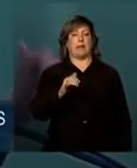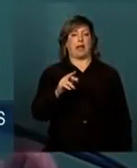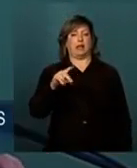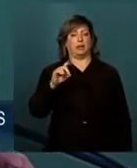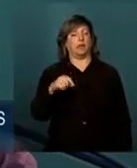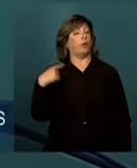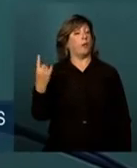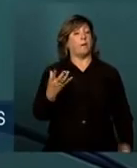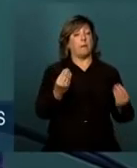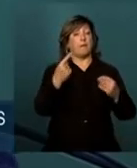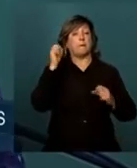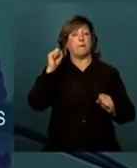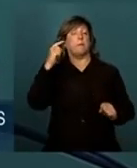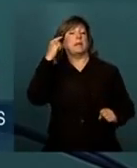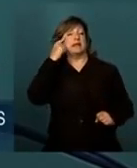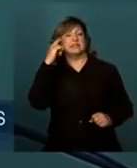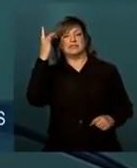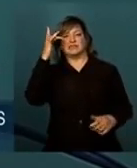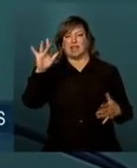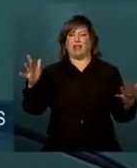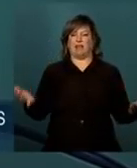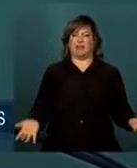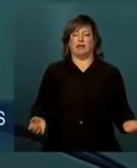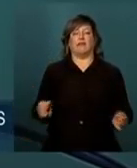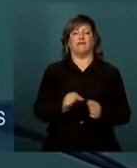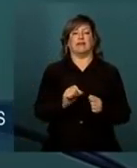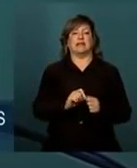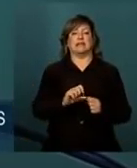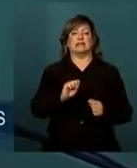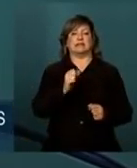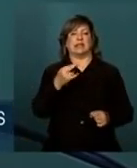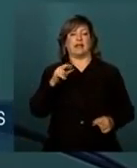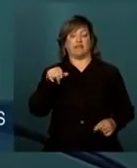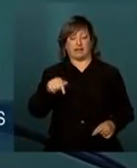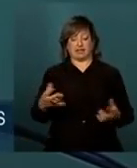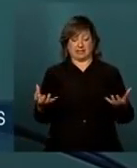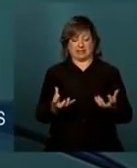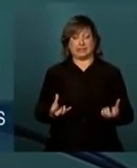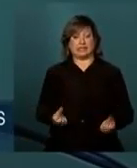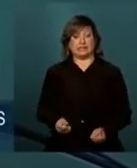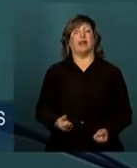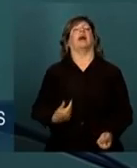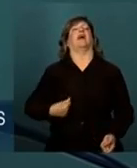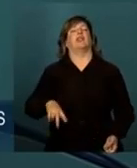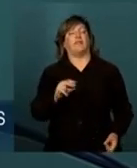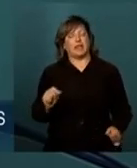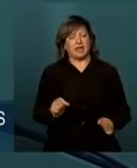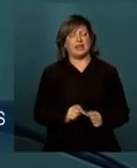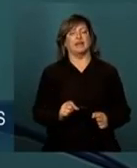podem achar estranho, ah, vamos fazer uma safra no semiárido? Ah, nós vamos sim.